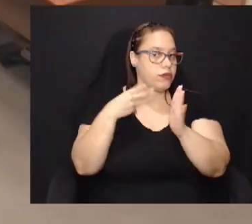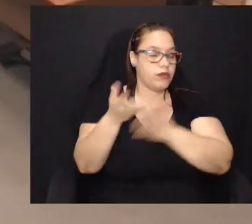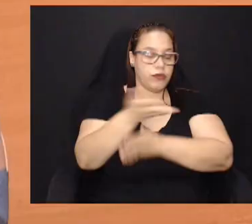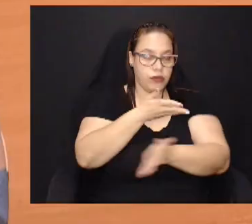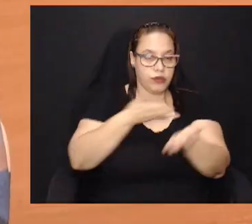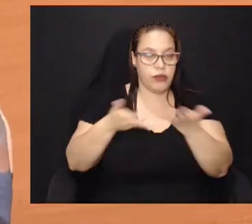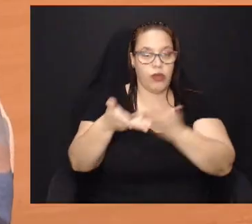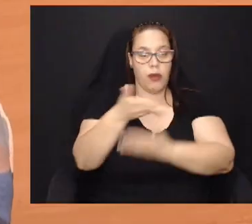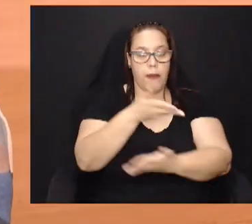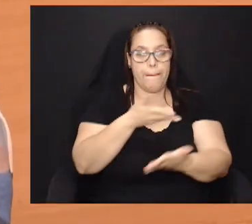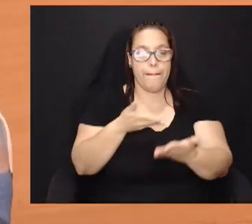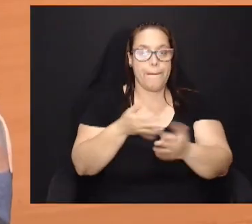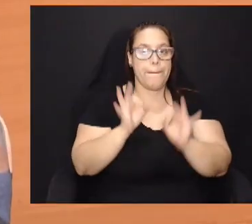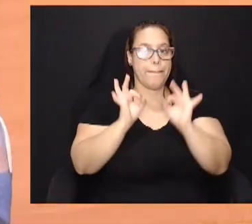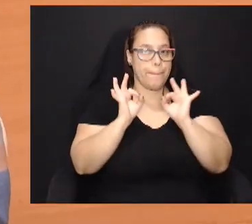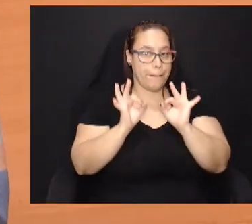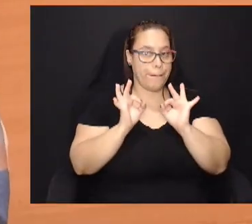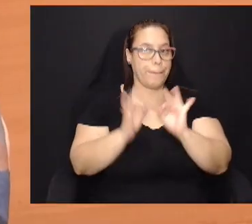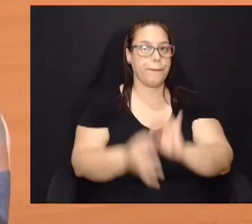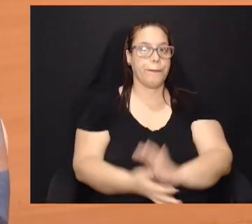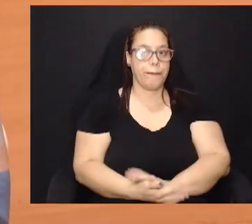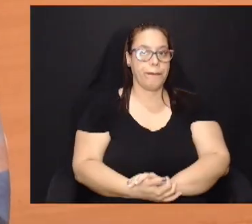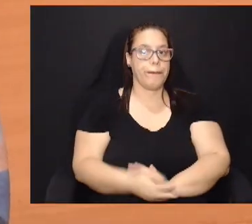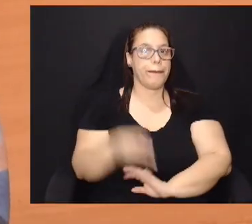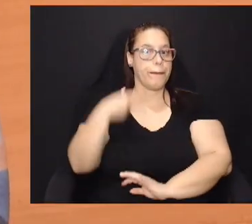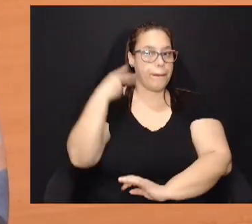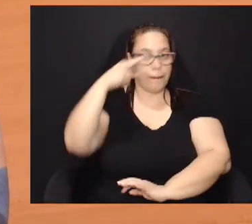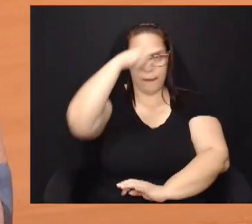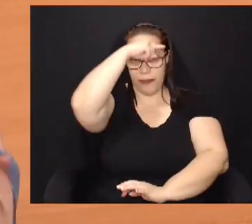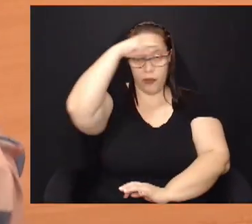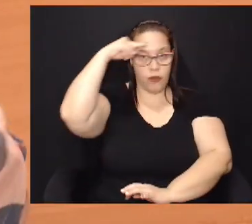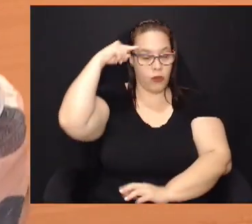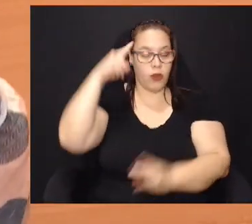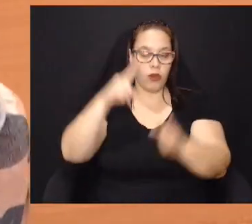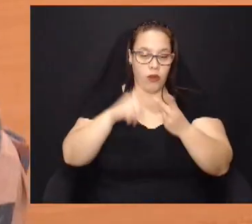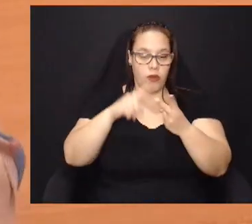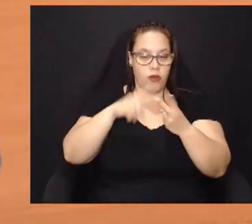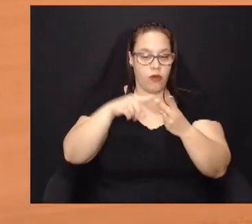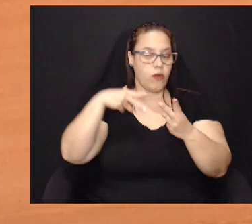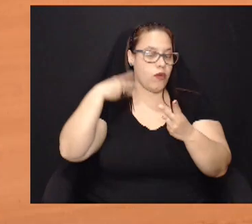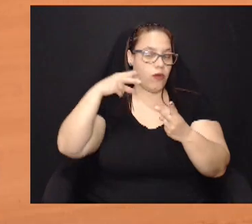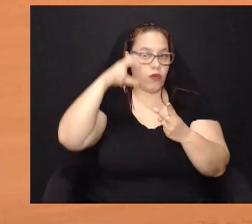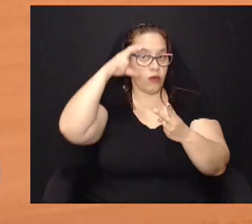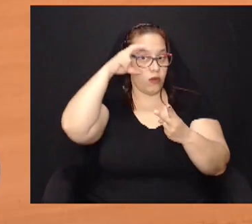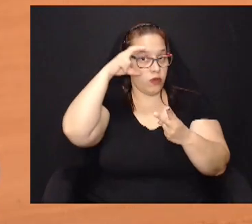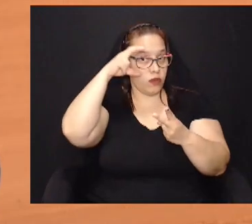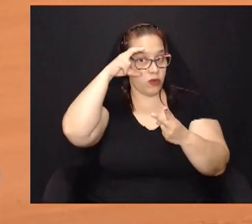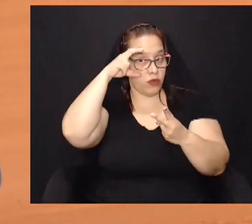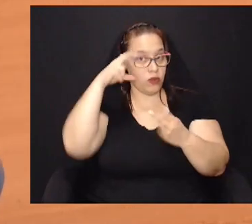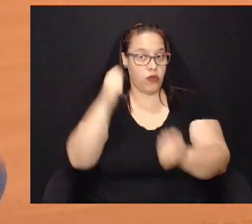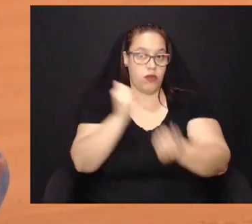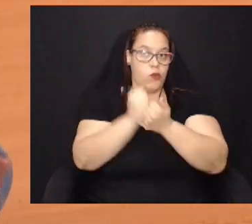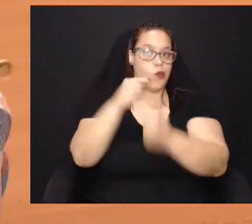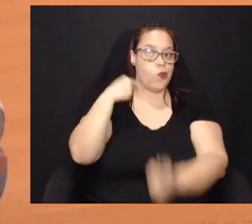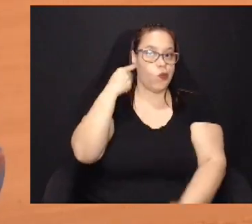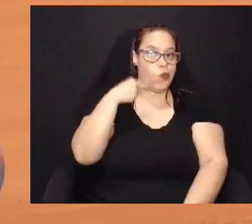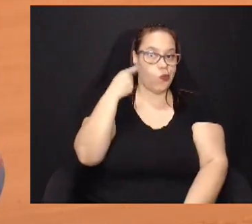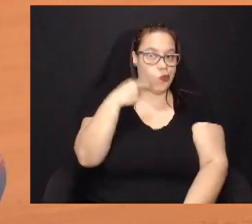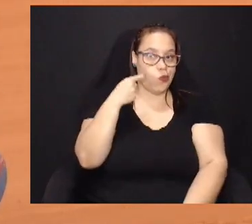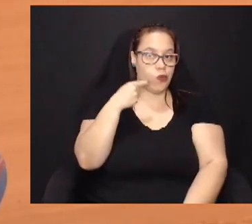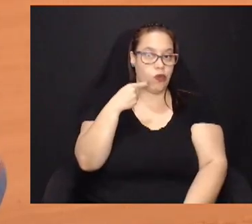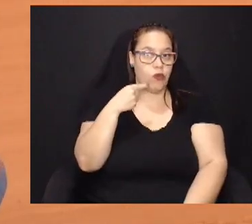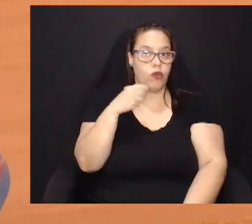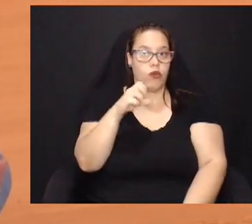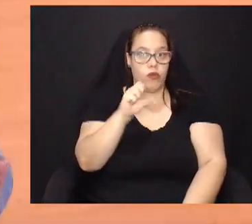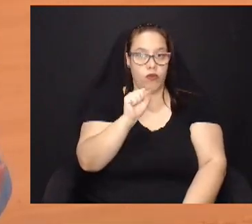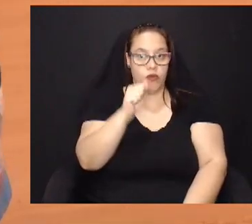com muito êxito, né, o vereador Otto e o Carlinhos, com apoio da nossa advogada Samira, que eu falei para ela agora que